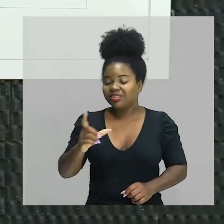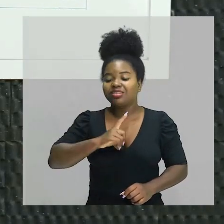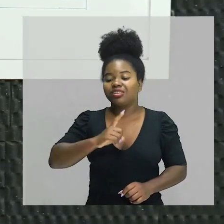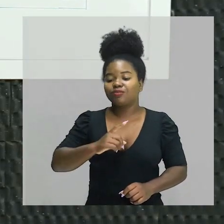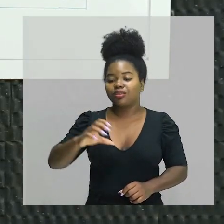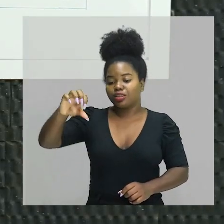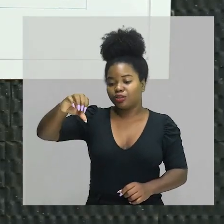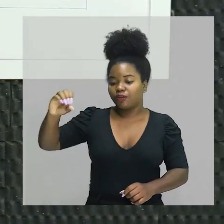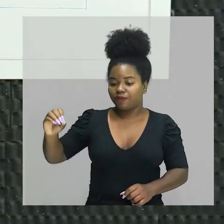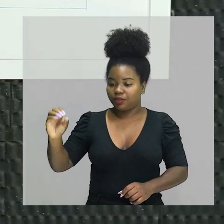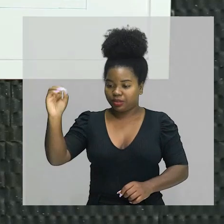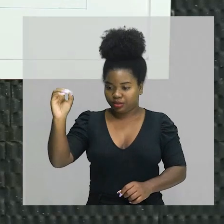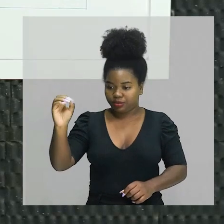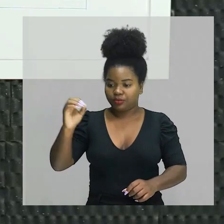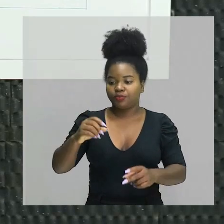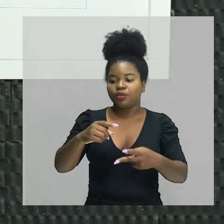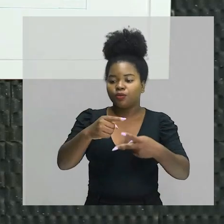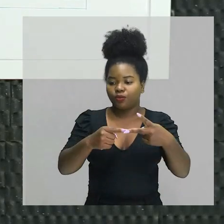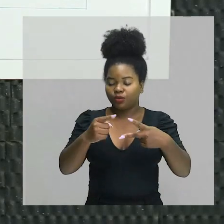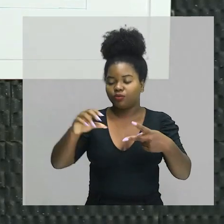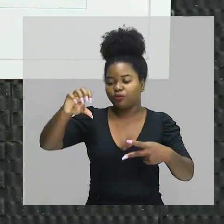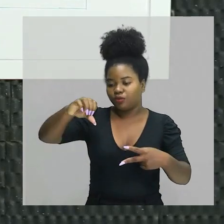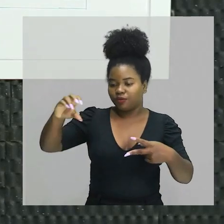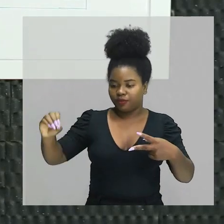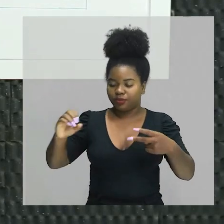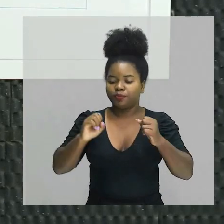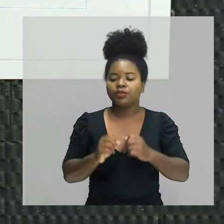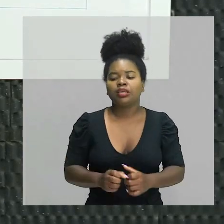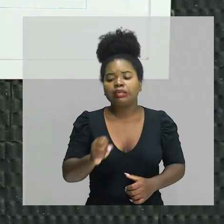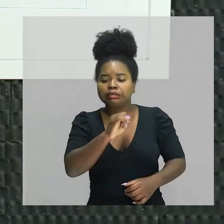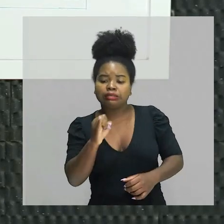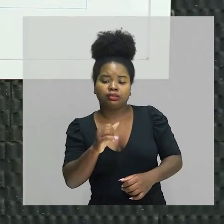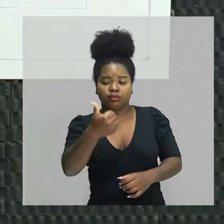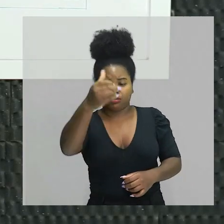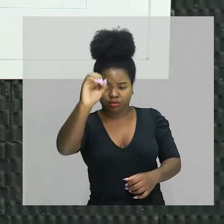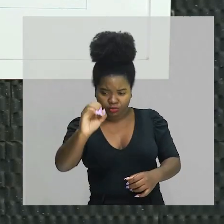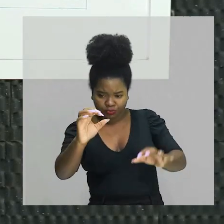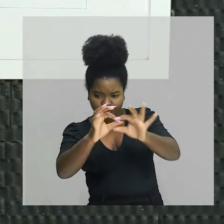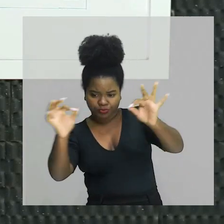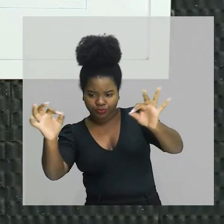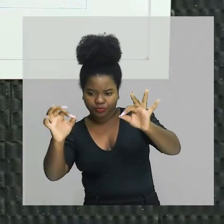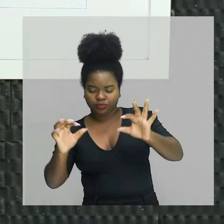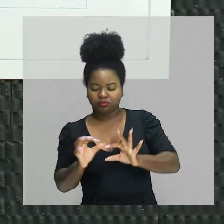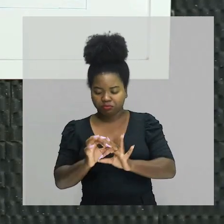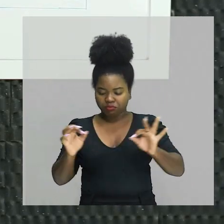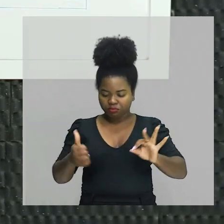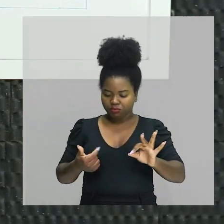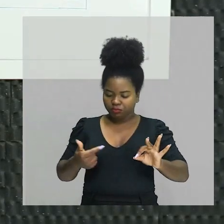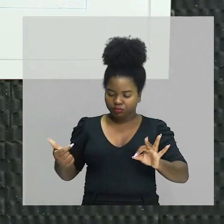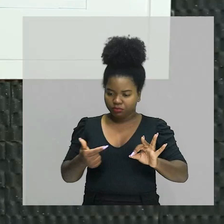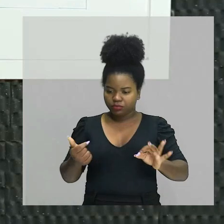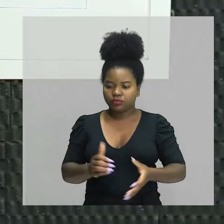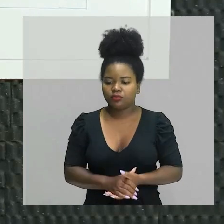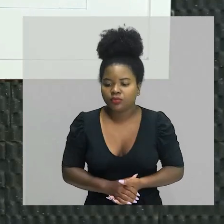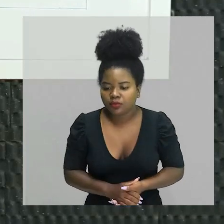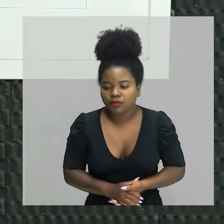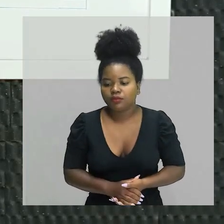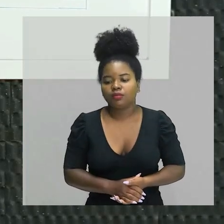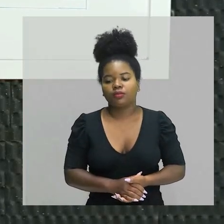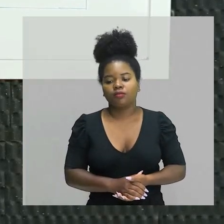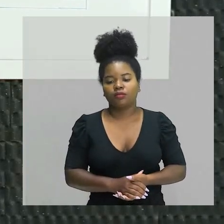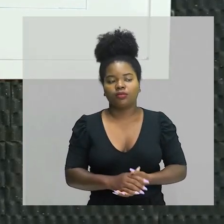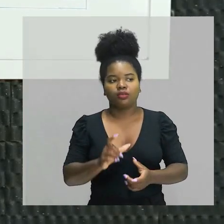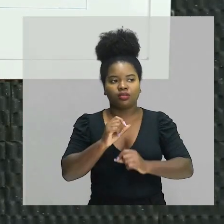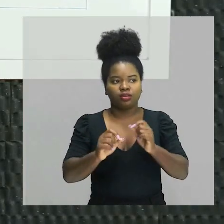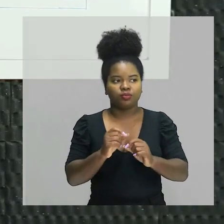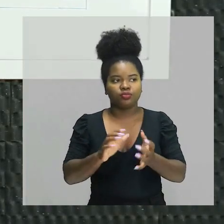90. Turma, veja só, se daqui para cá é 18 e esse pedaço aqui é 12, esse pedacinho foi o que